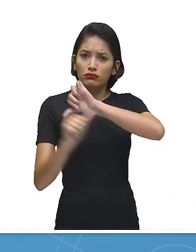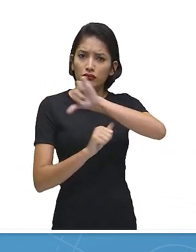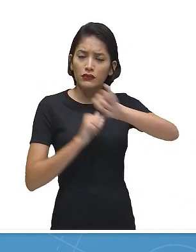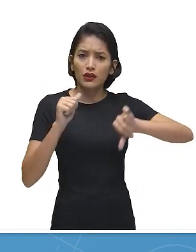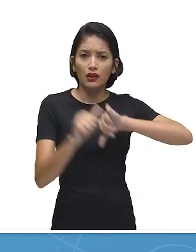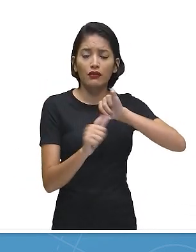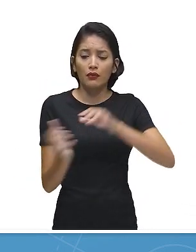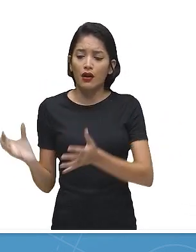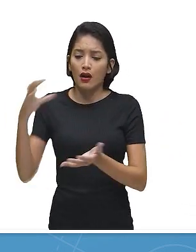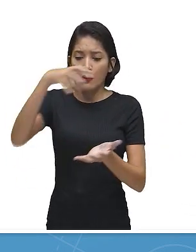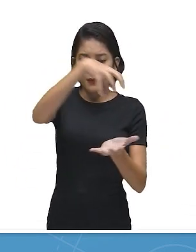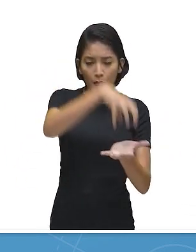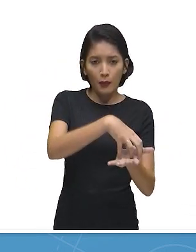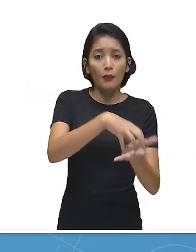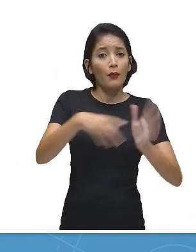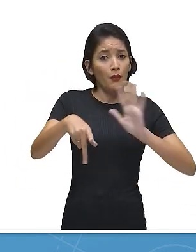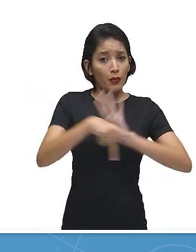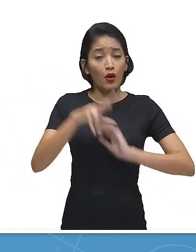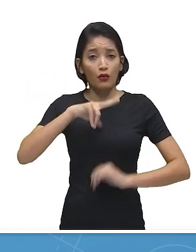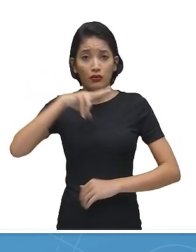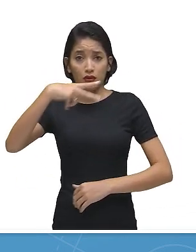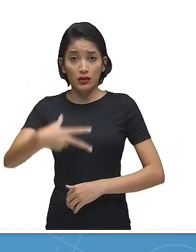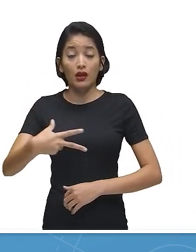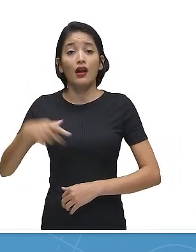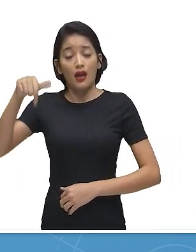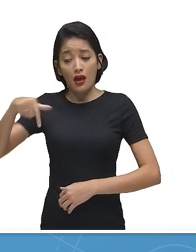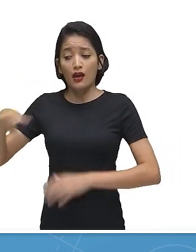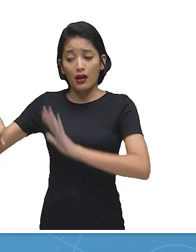até 1822.